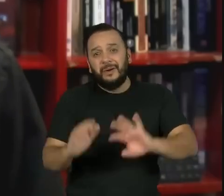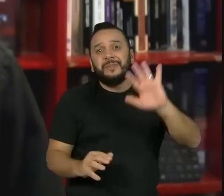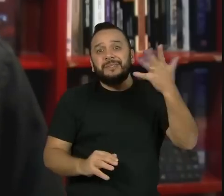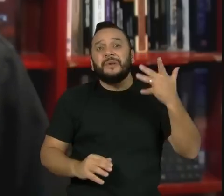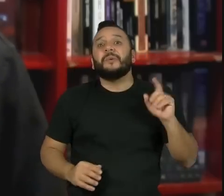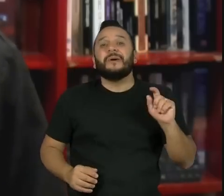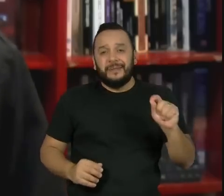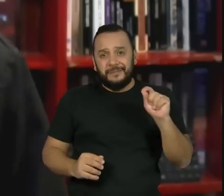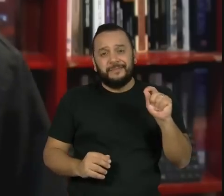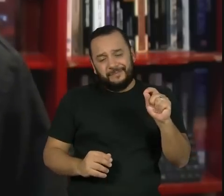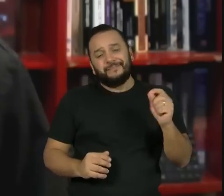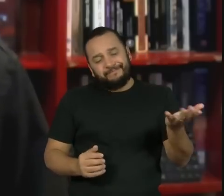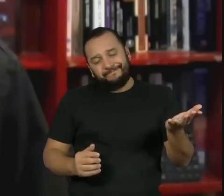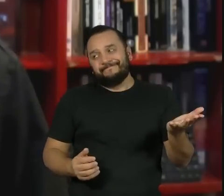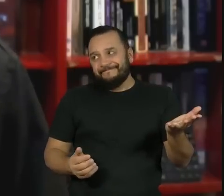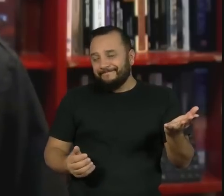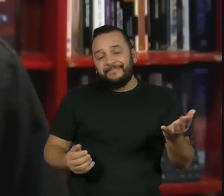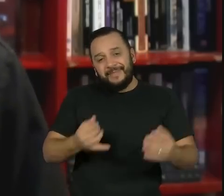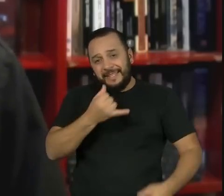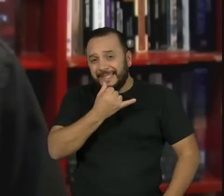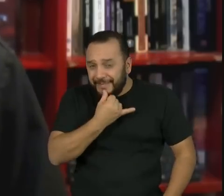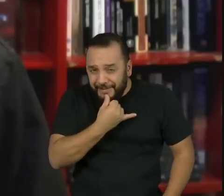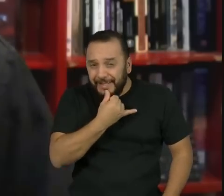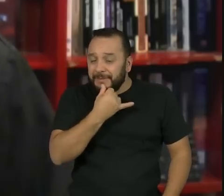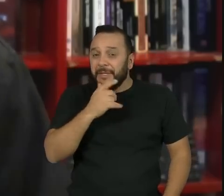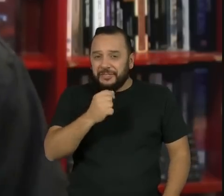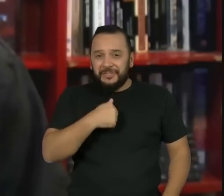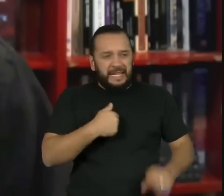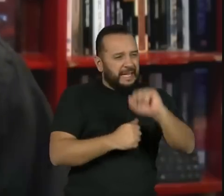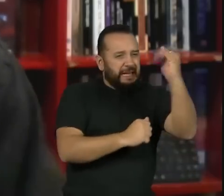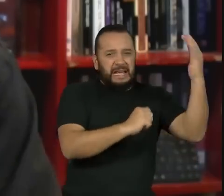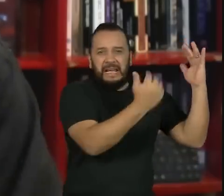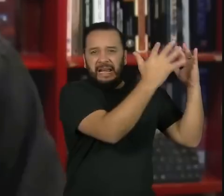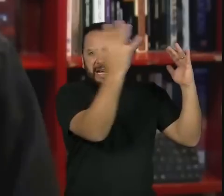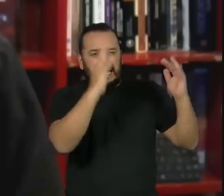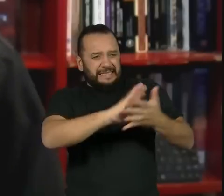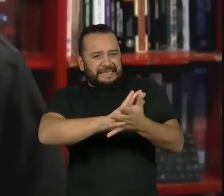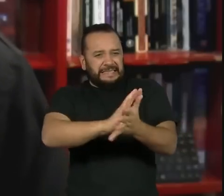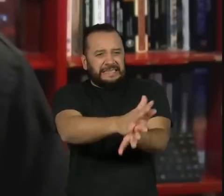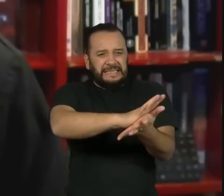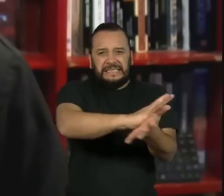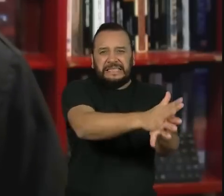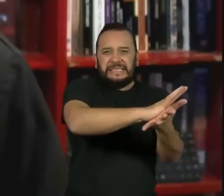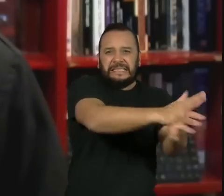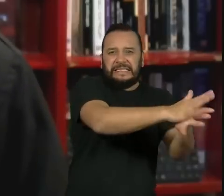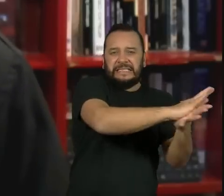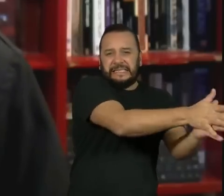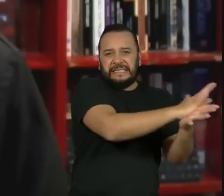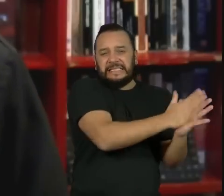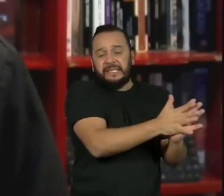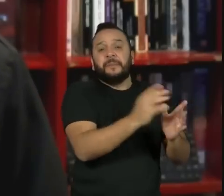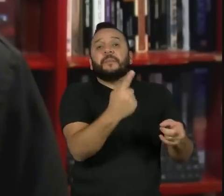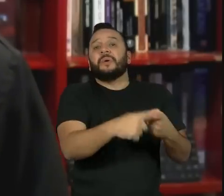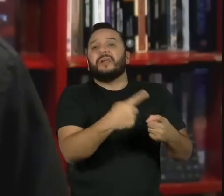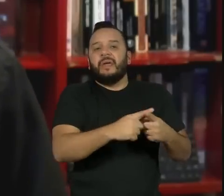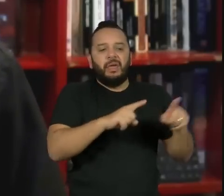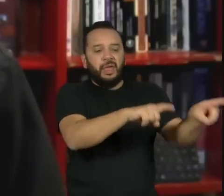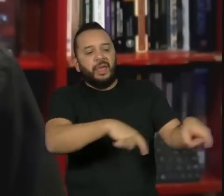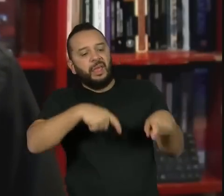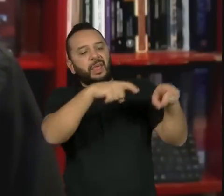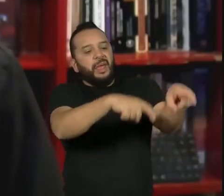é que esses serviços ecossistêmicos têm sido muito desestruturados por conta do avanço